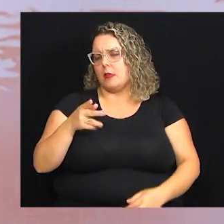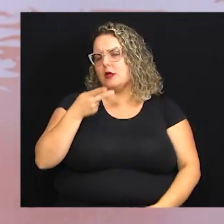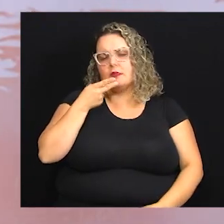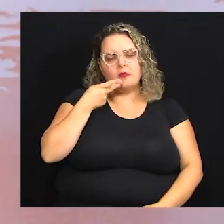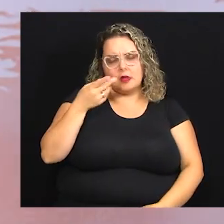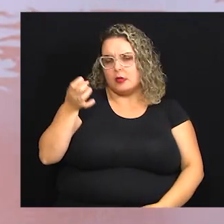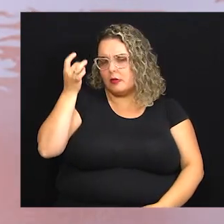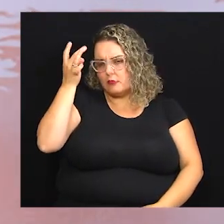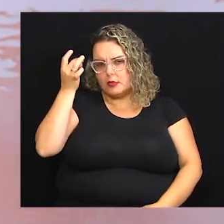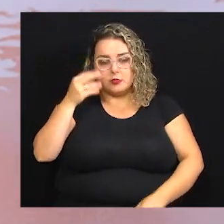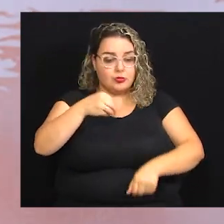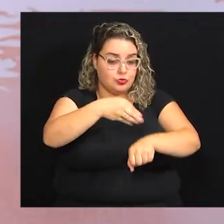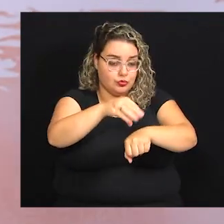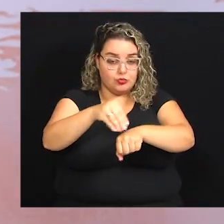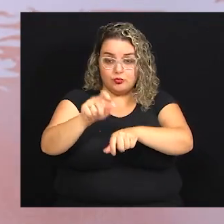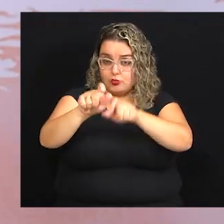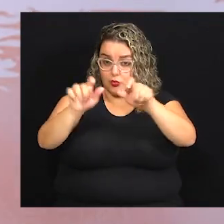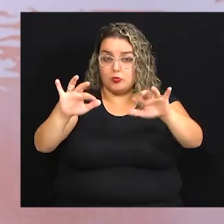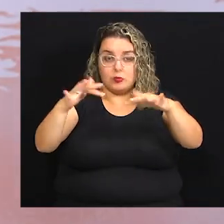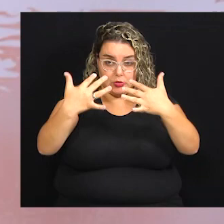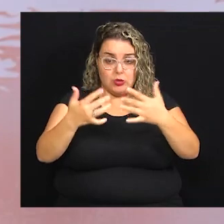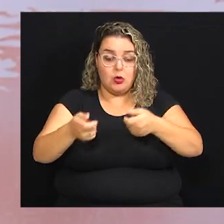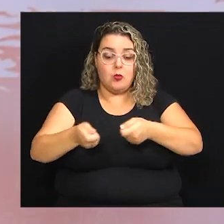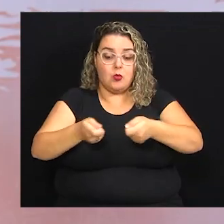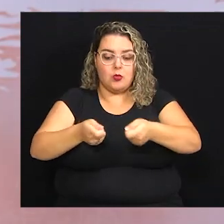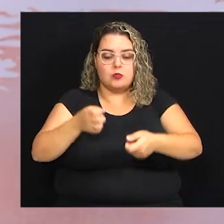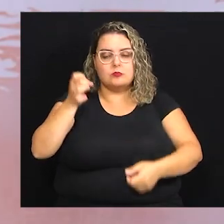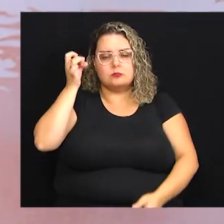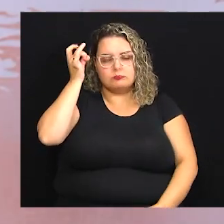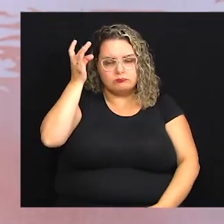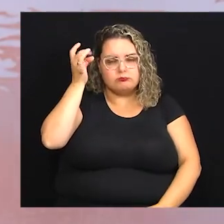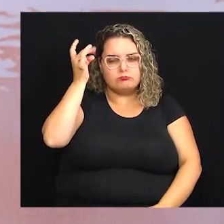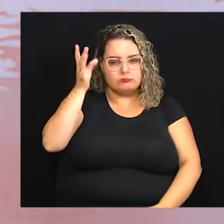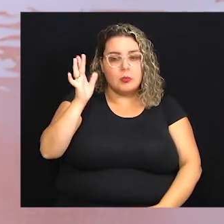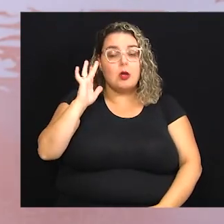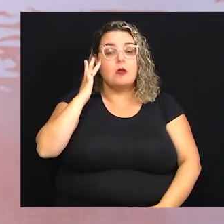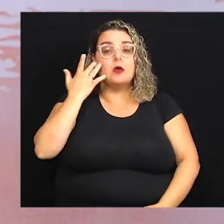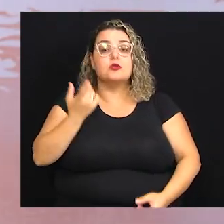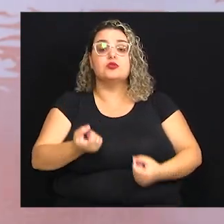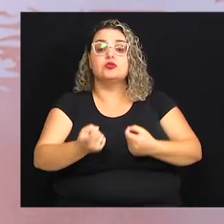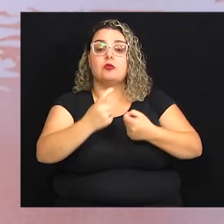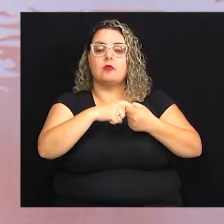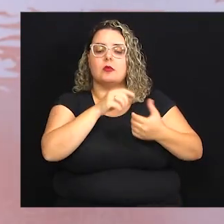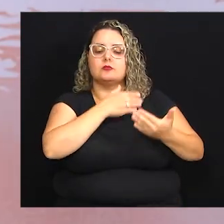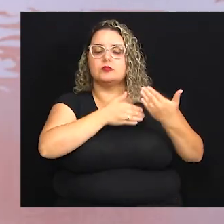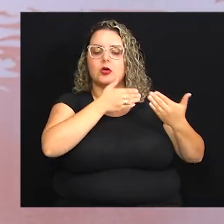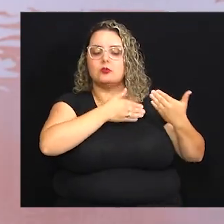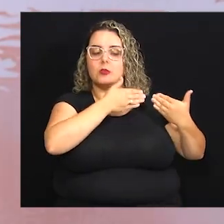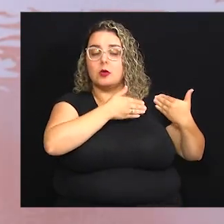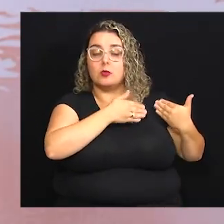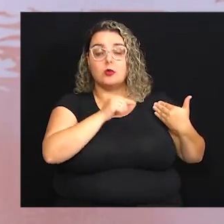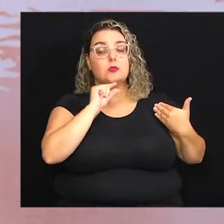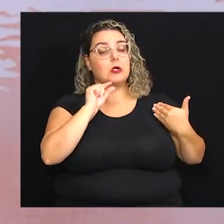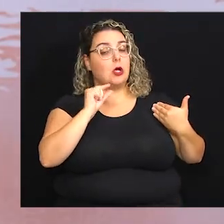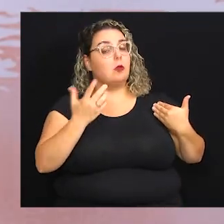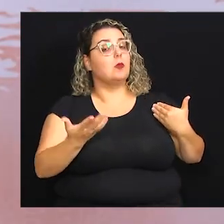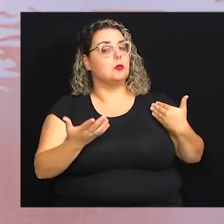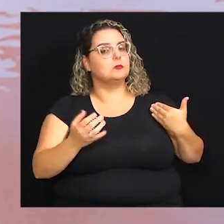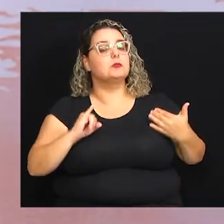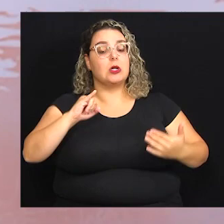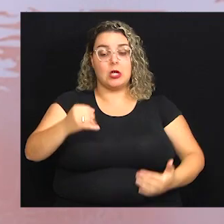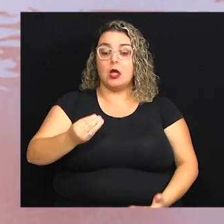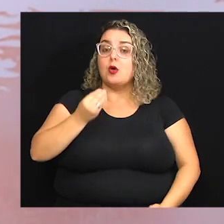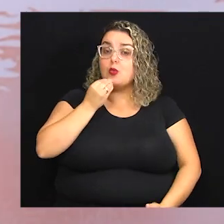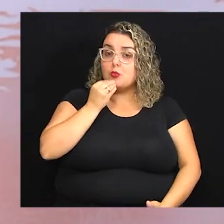de dor de cabeça, de dar dica para o nosso telespectador de como controlar uma enxaqueca, mas eu acho que é a gente voltar um pouco, rebobinar nossa fita